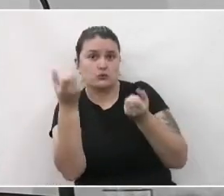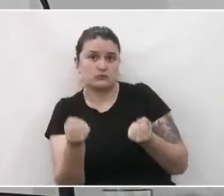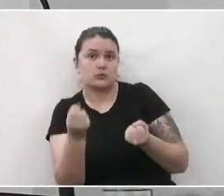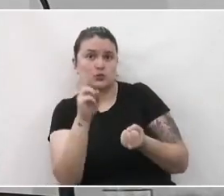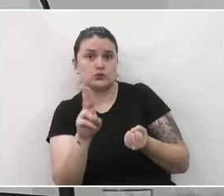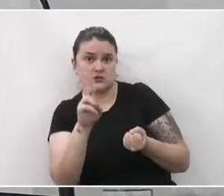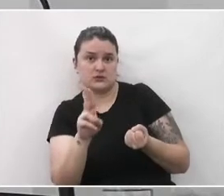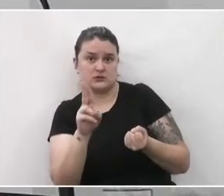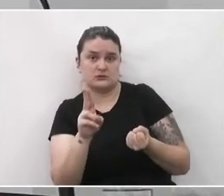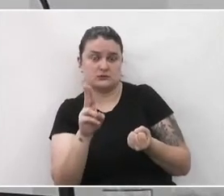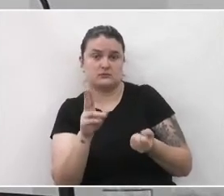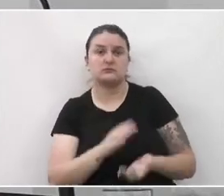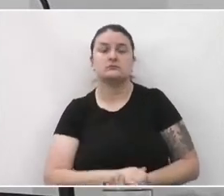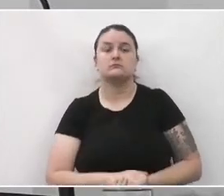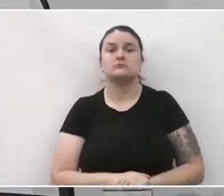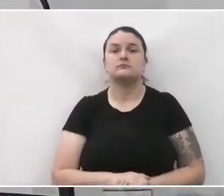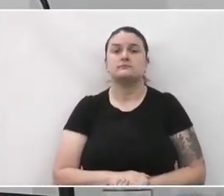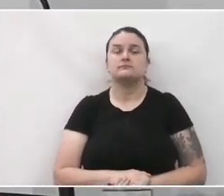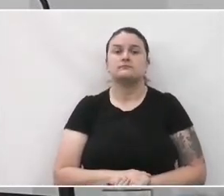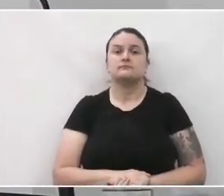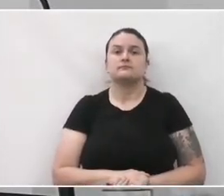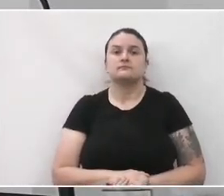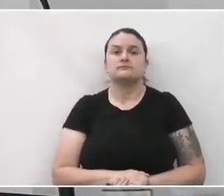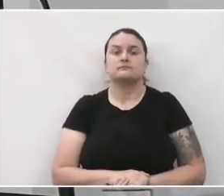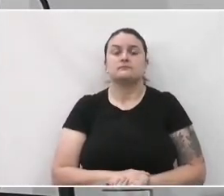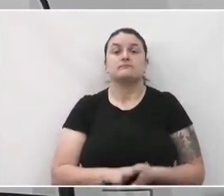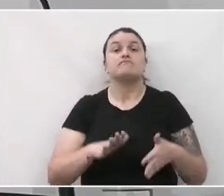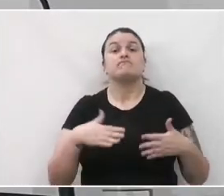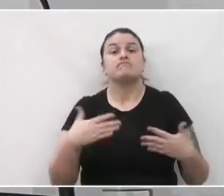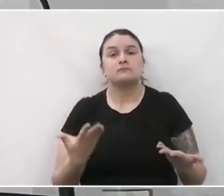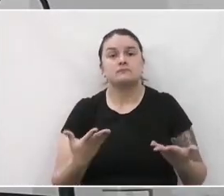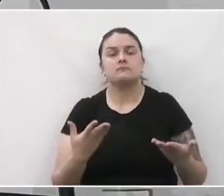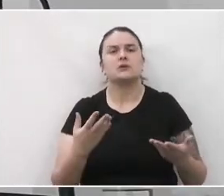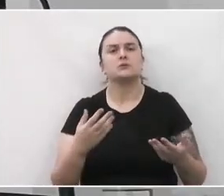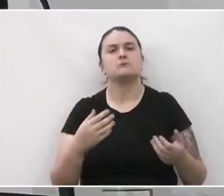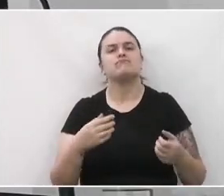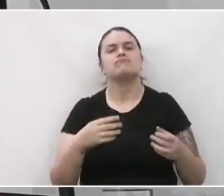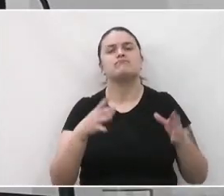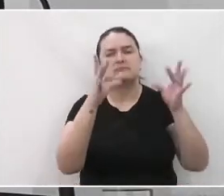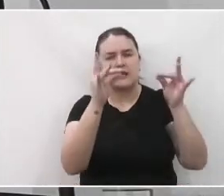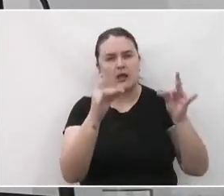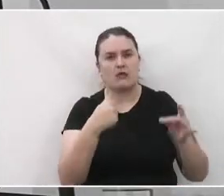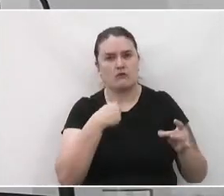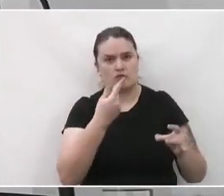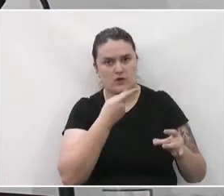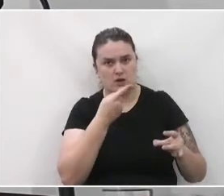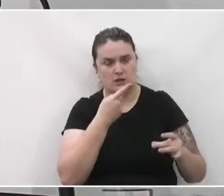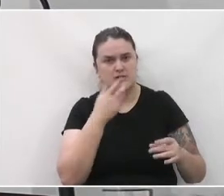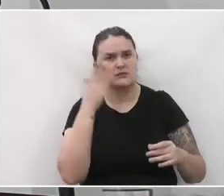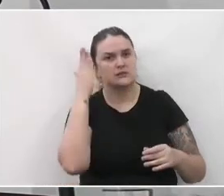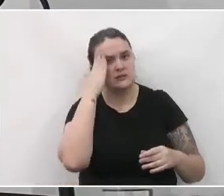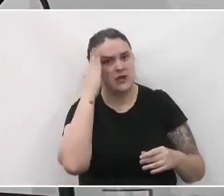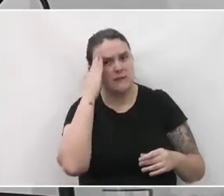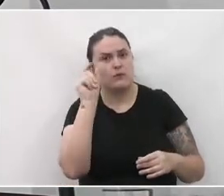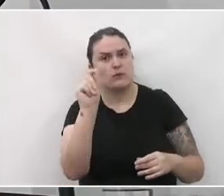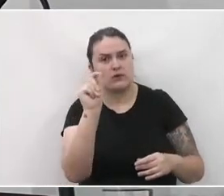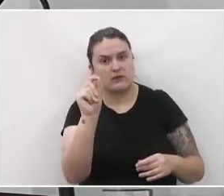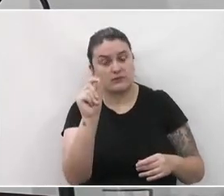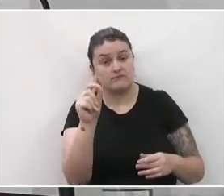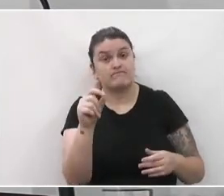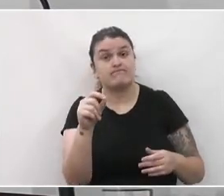medicação, né? Então, tendo em vista tudo isso, sabemos que,